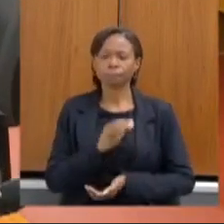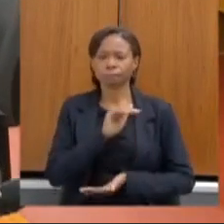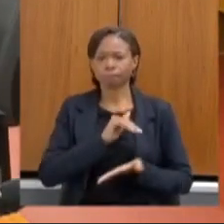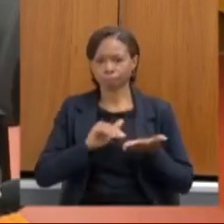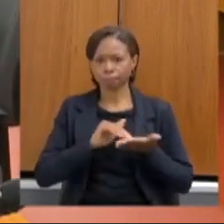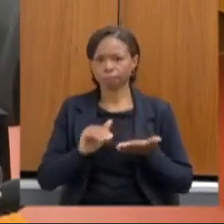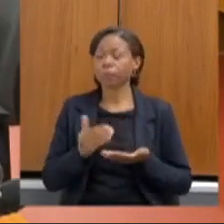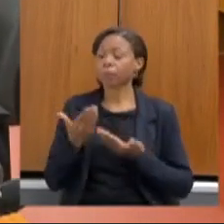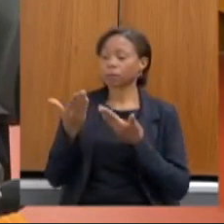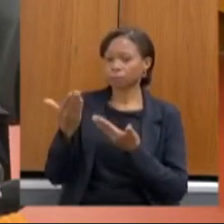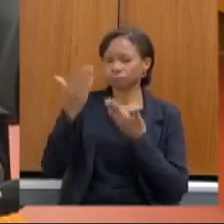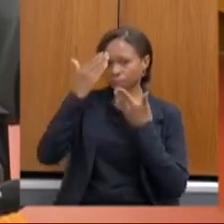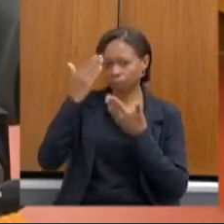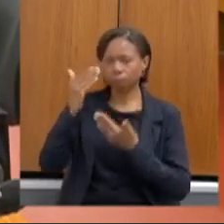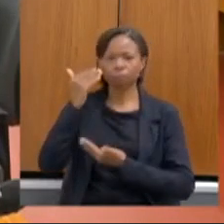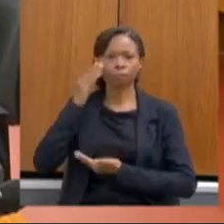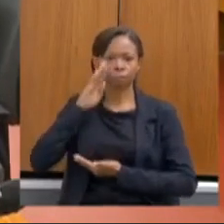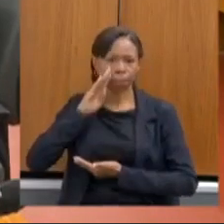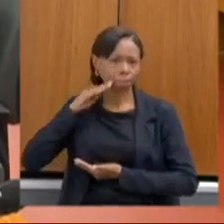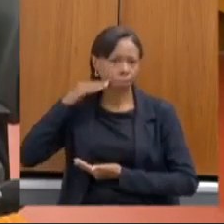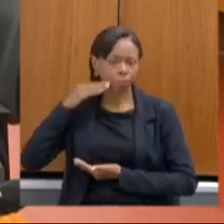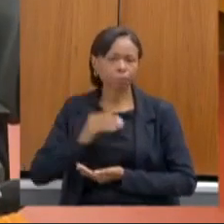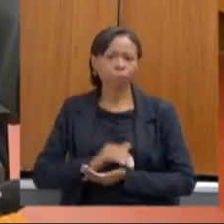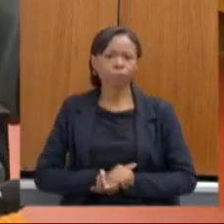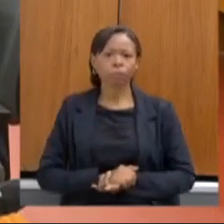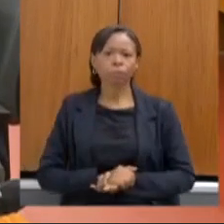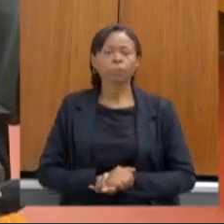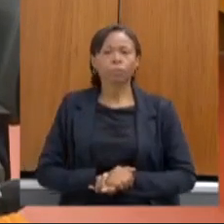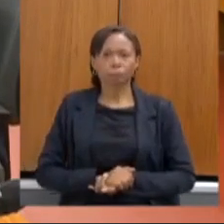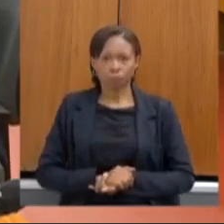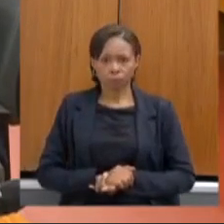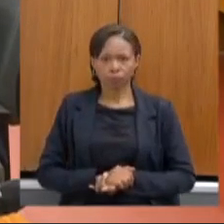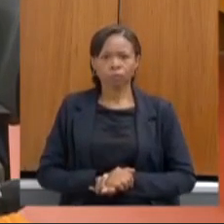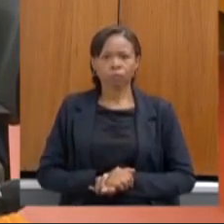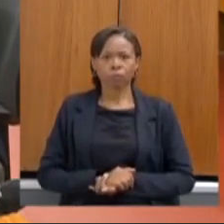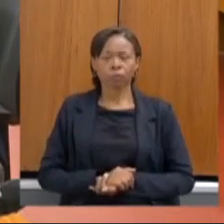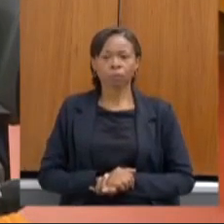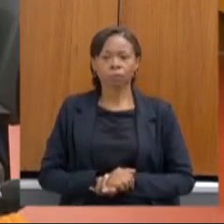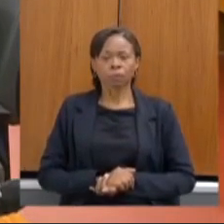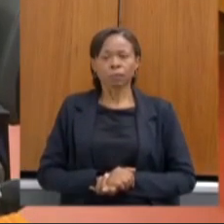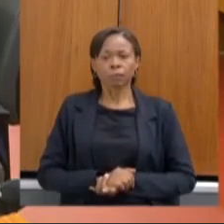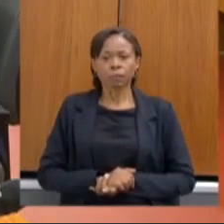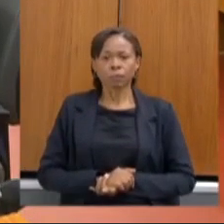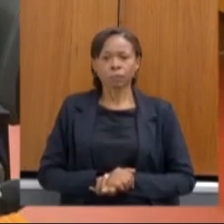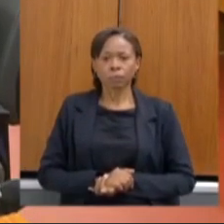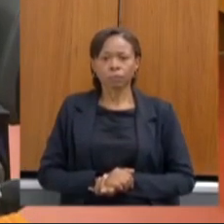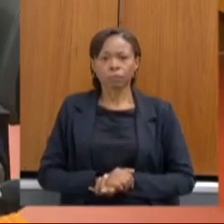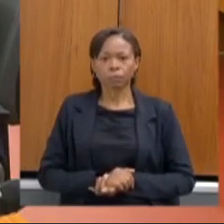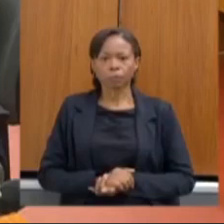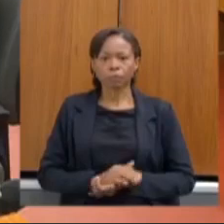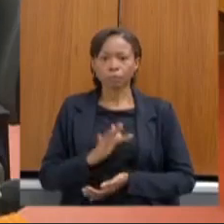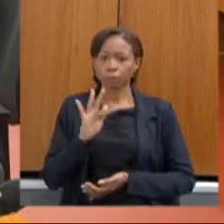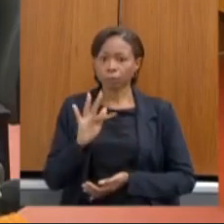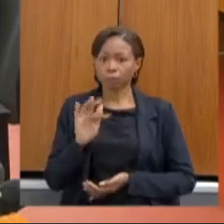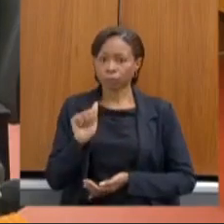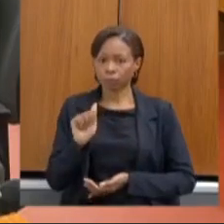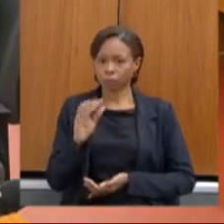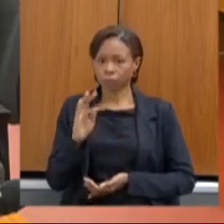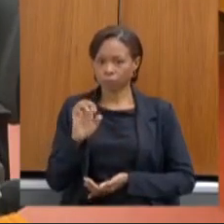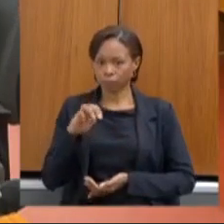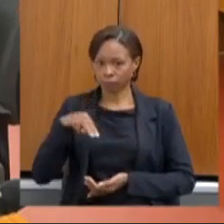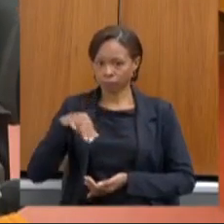Obrigado Beatriz Bom vamos lá e a happening